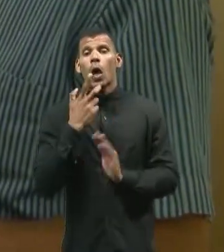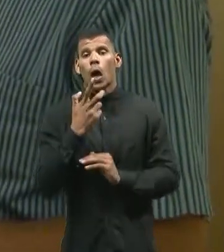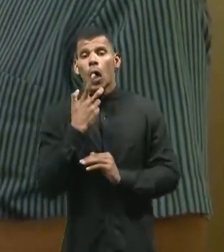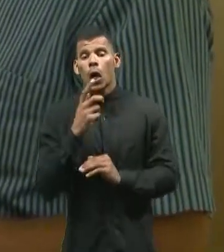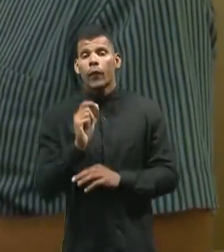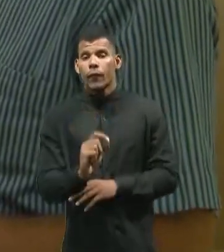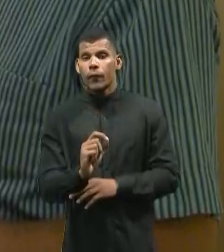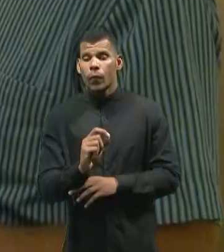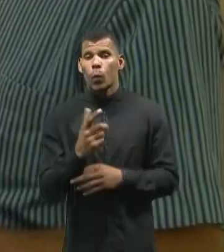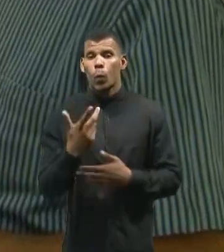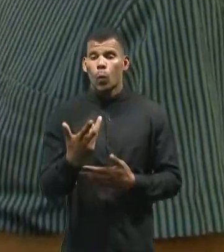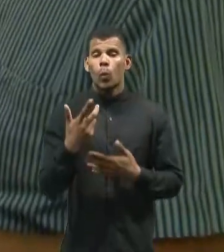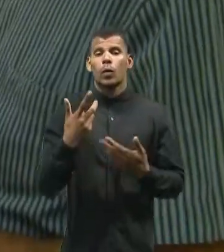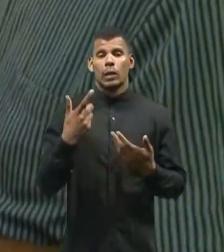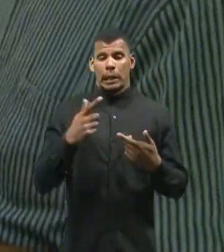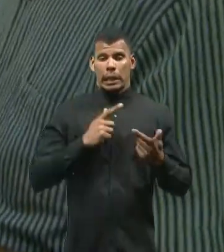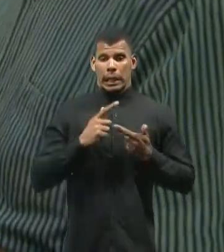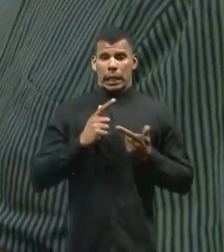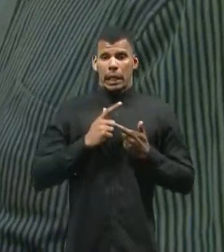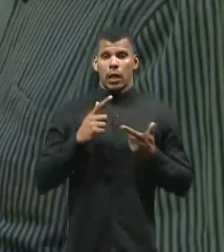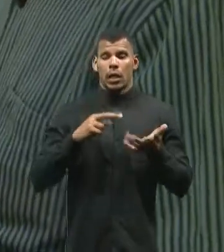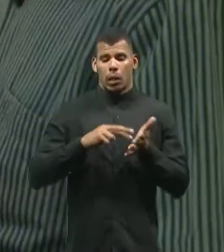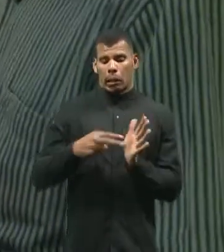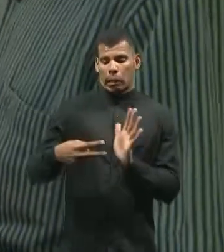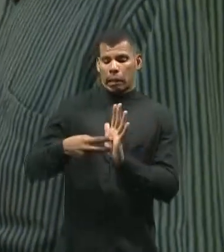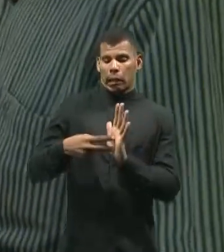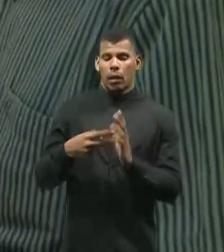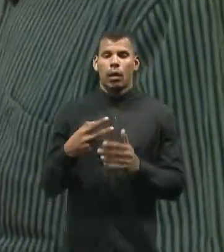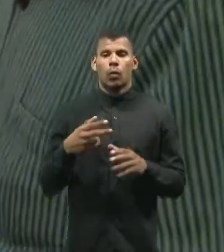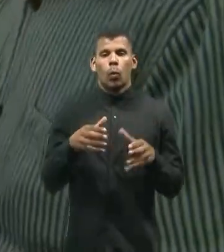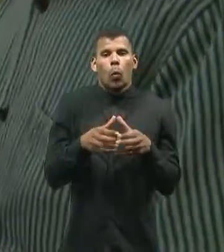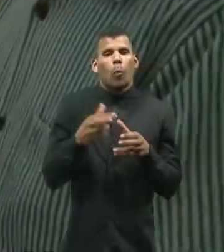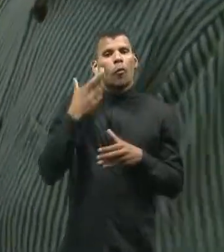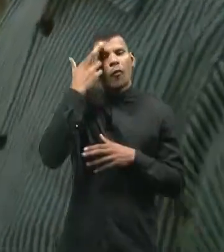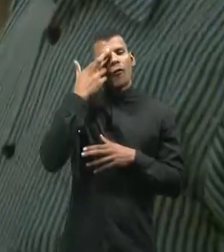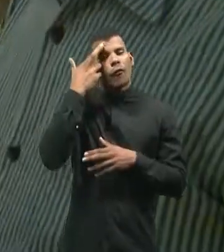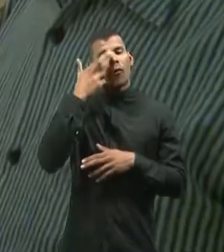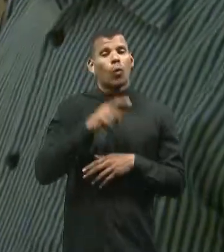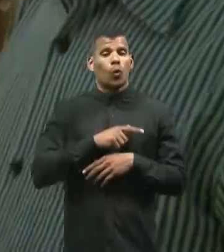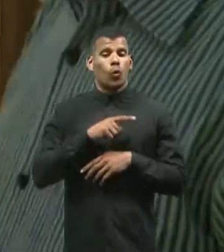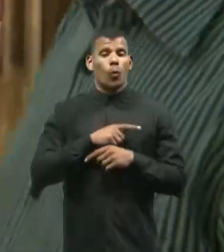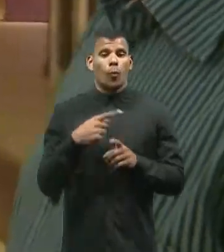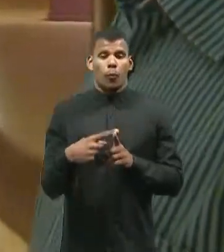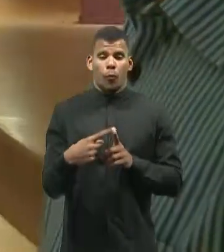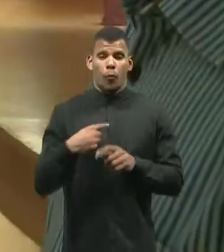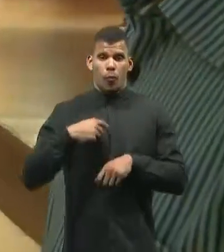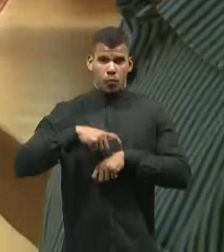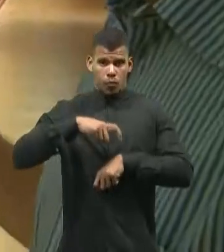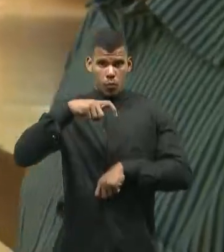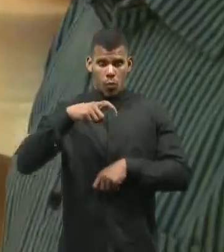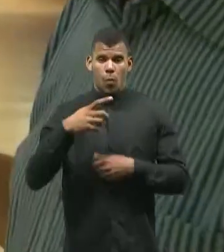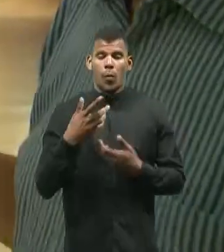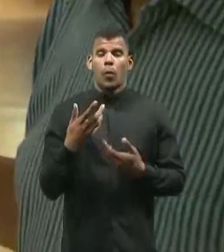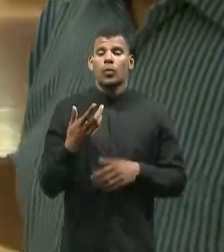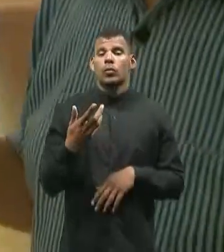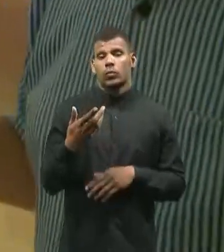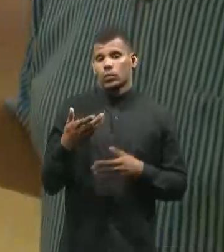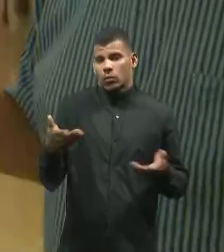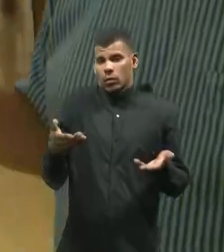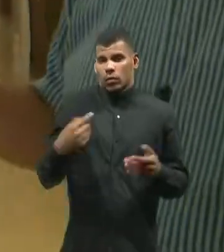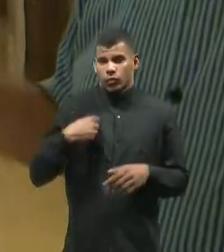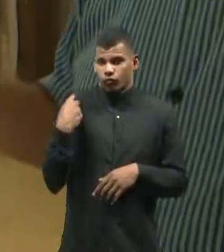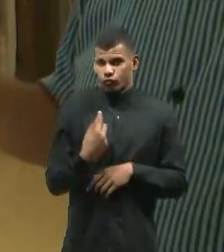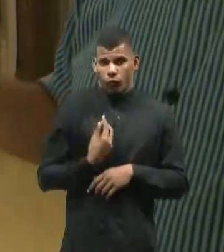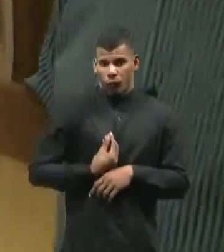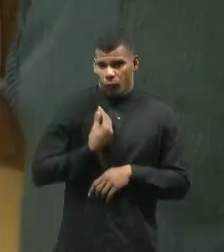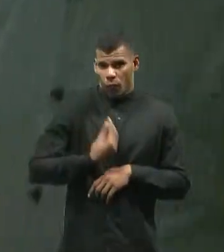Esses textos dão senhas para que o público possa refletir. Porque nesse momento de grande mediocridade que a gente está